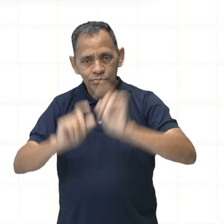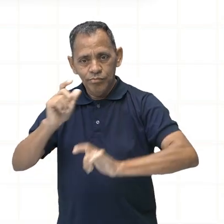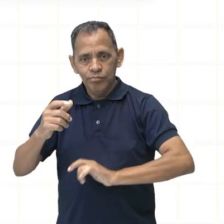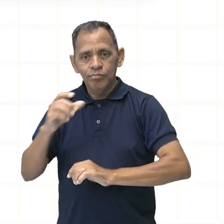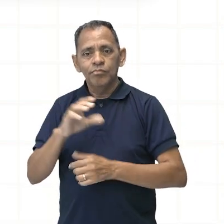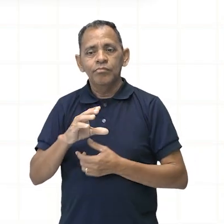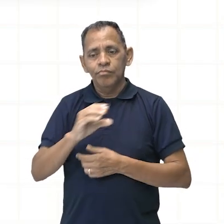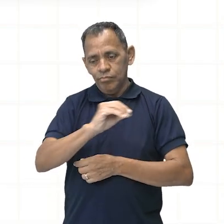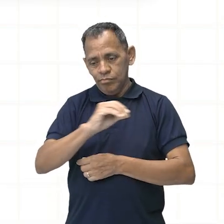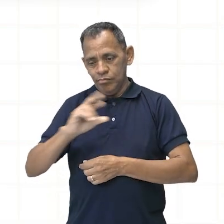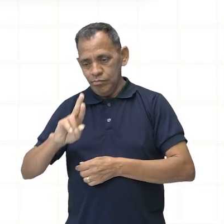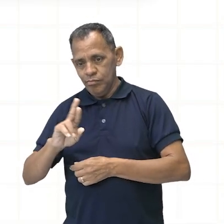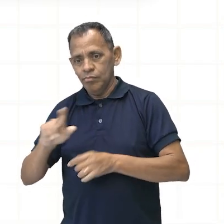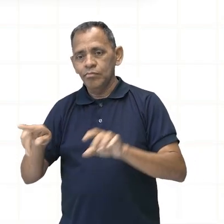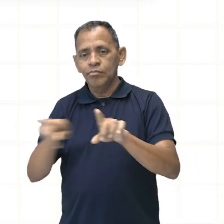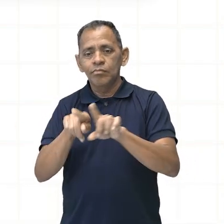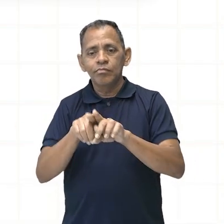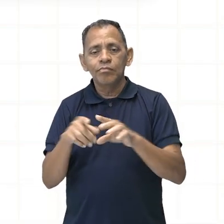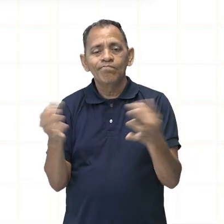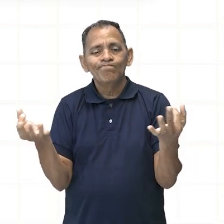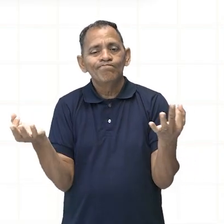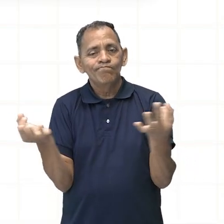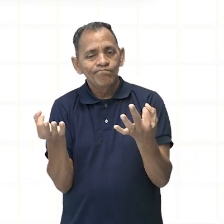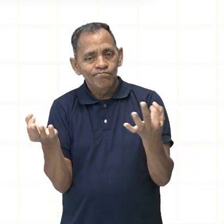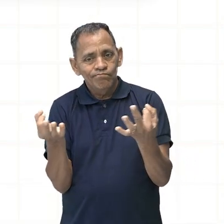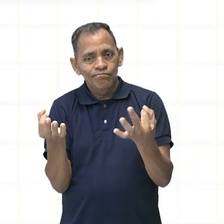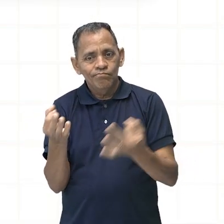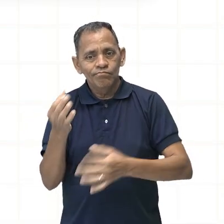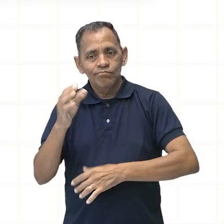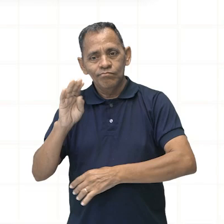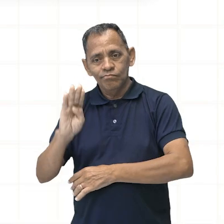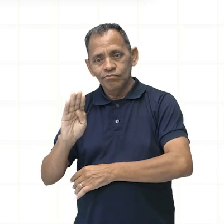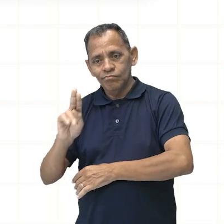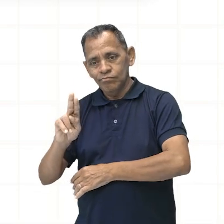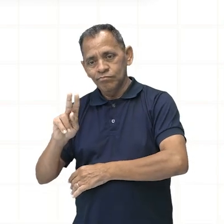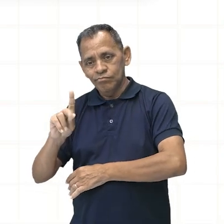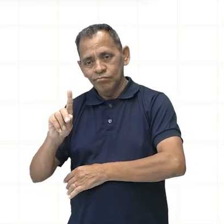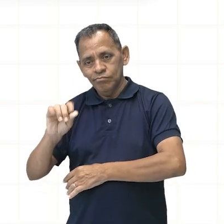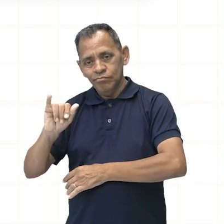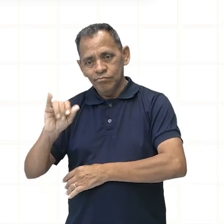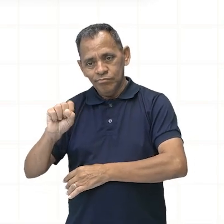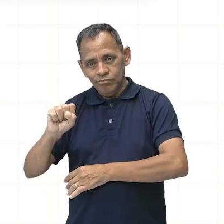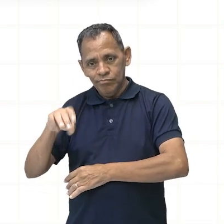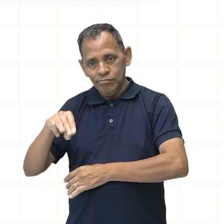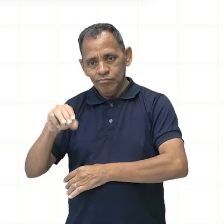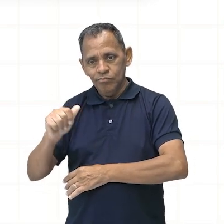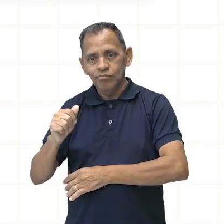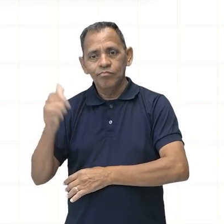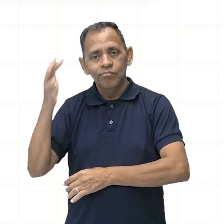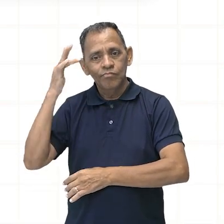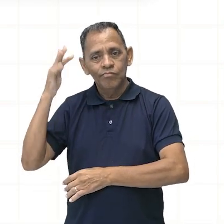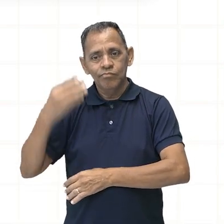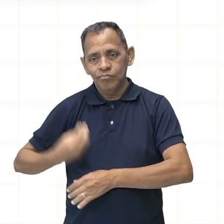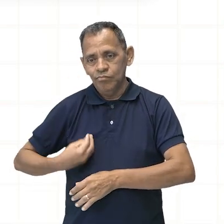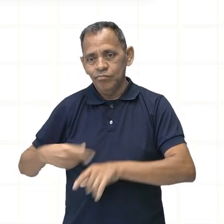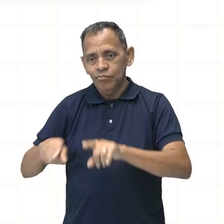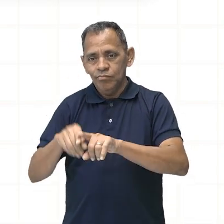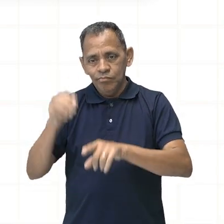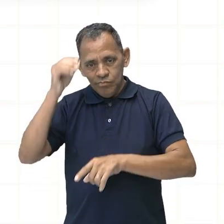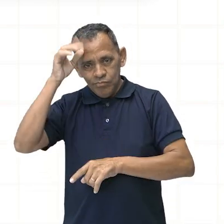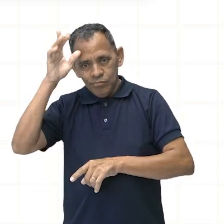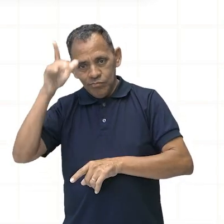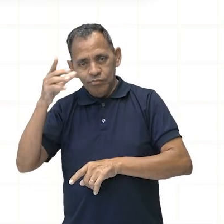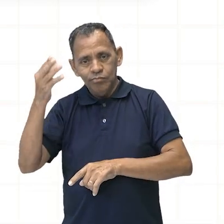o budismo, né? É uma religião, é uma filosofia de vida também, na qual o conhecimento,